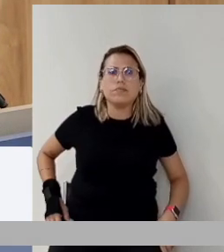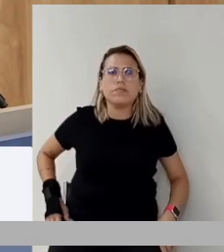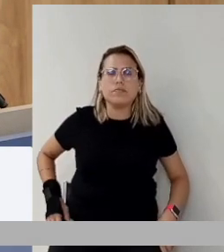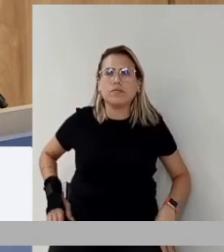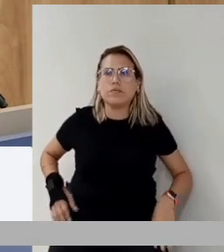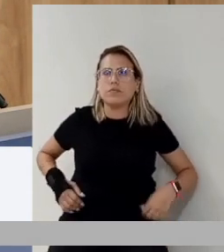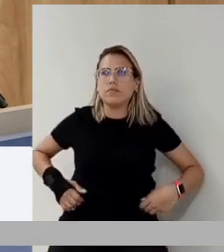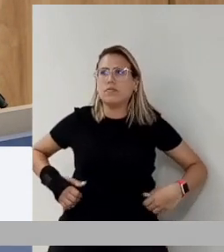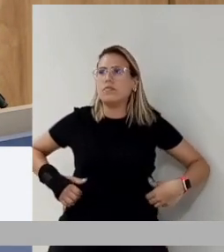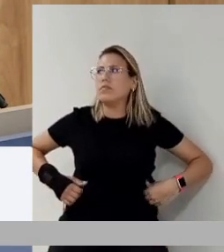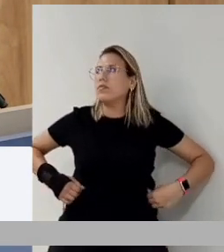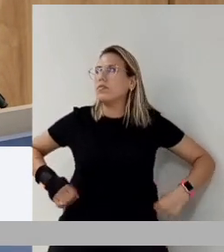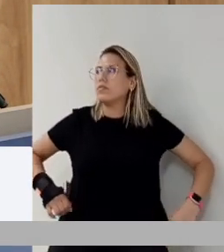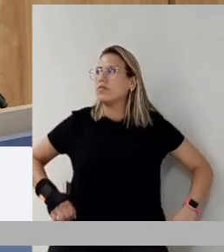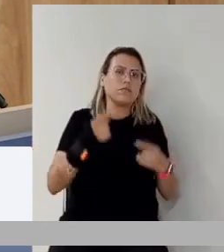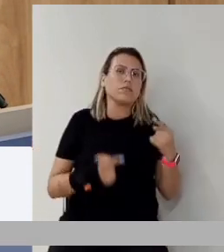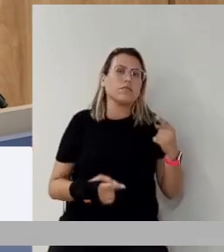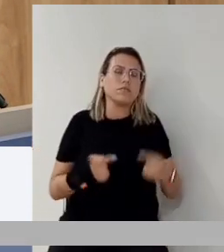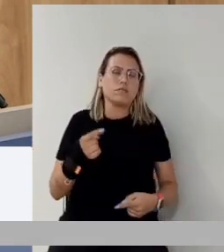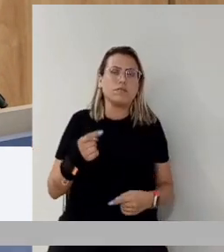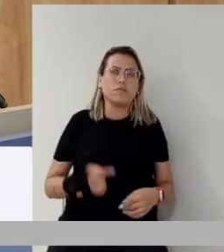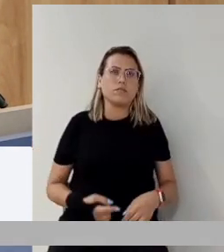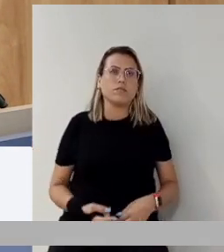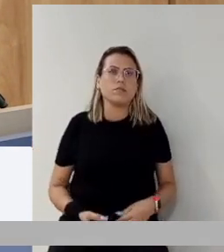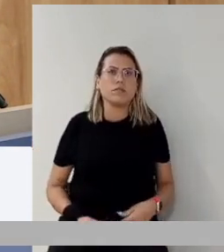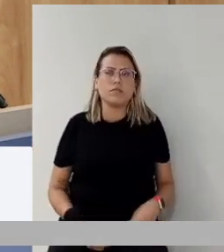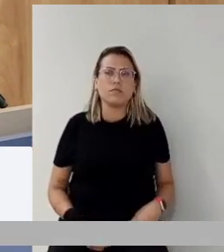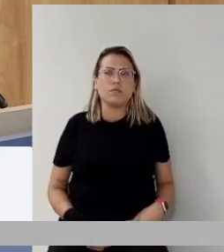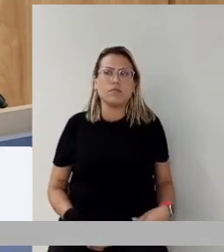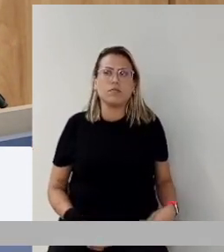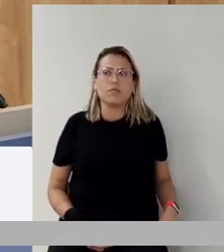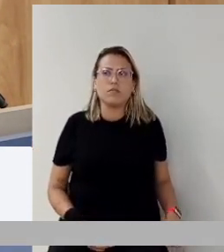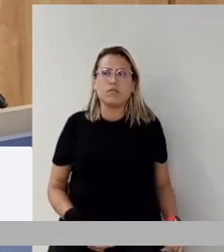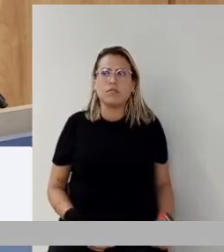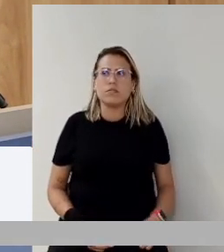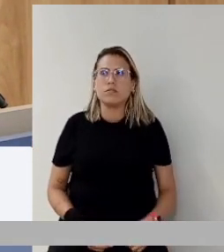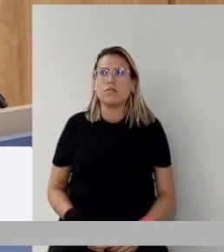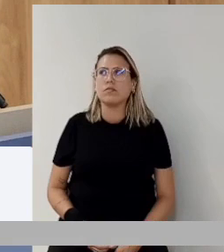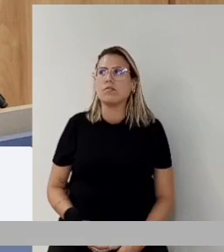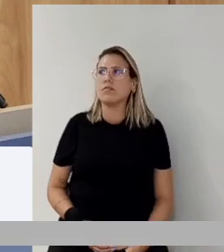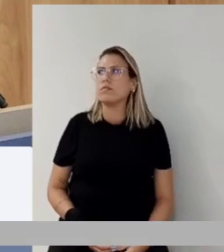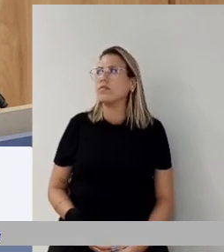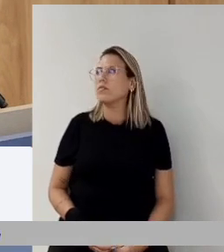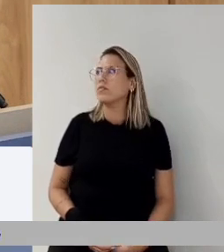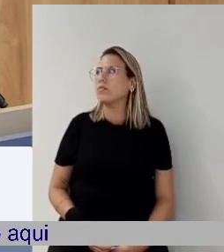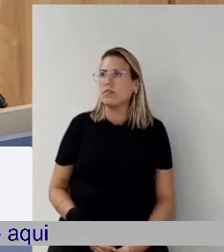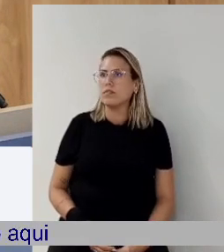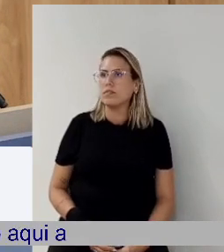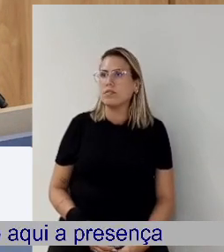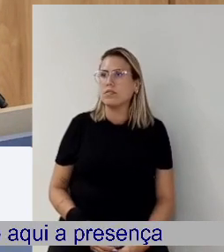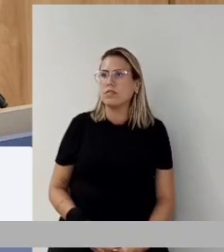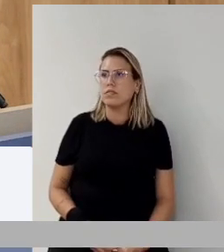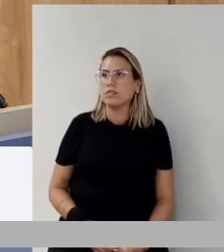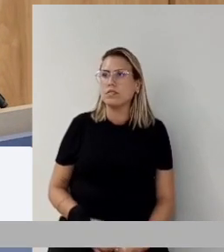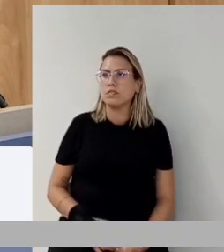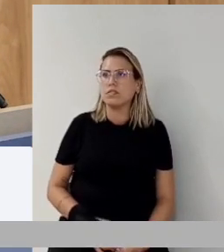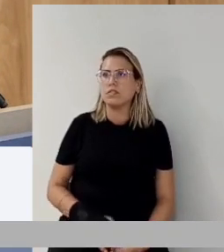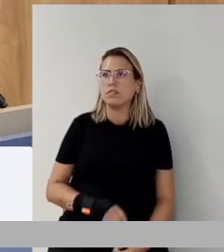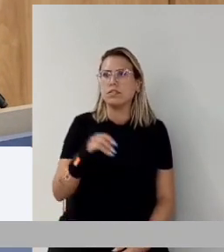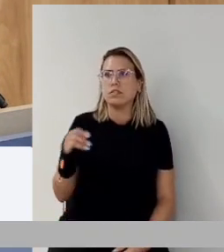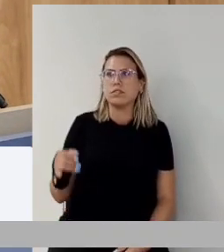teor político entrar na parte política aproveitando aqui a presença do nosso amigo Roberto papag quero dar